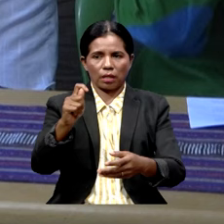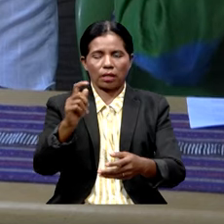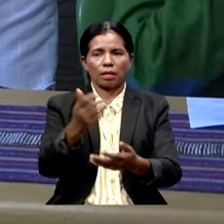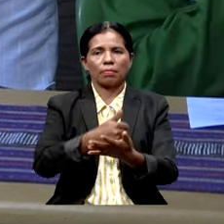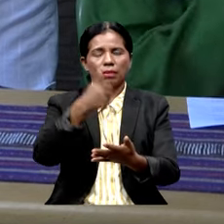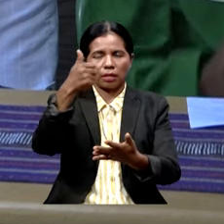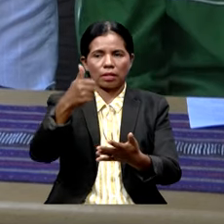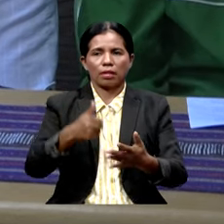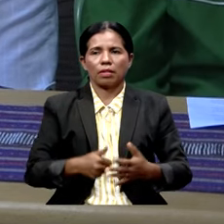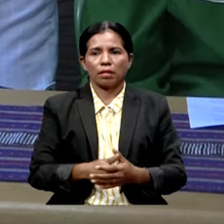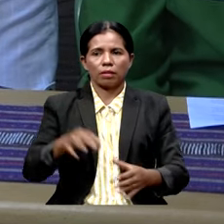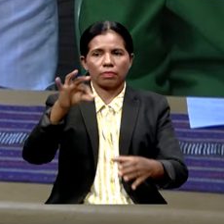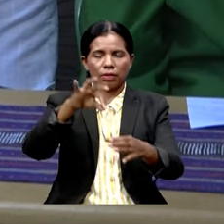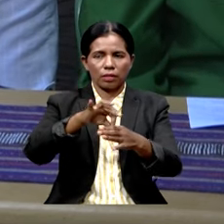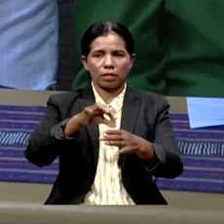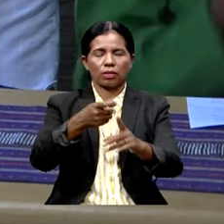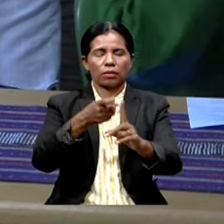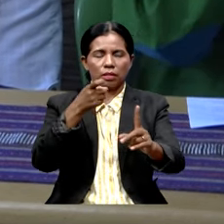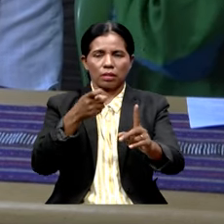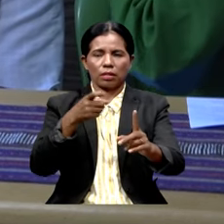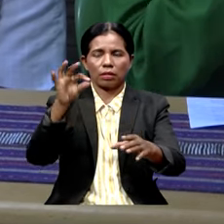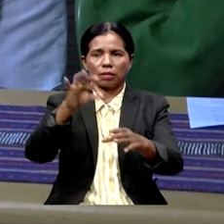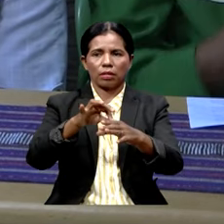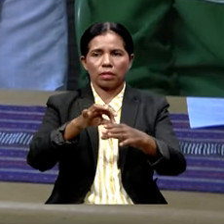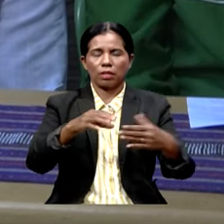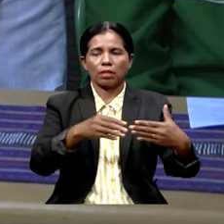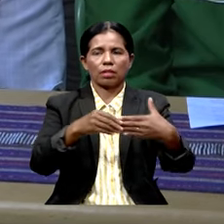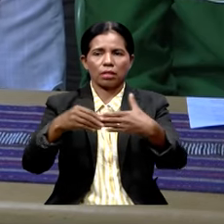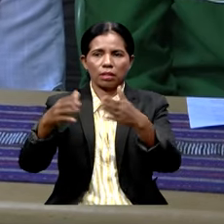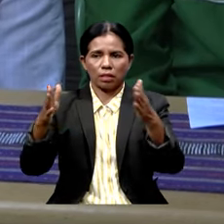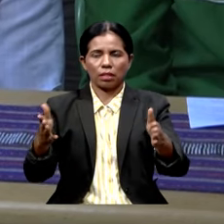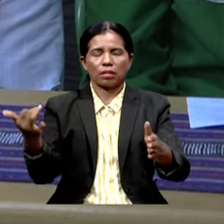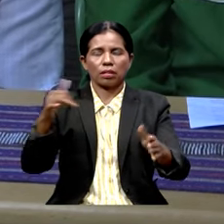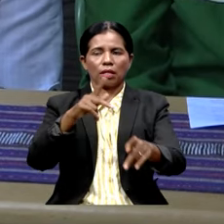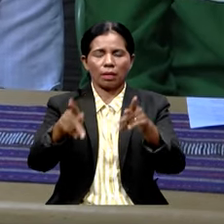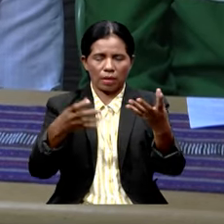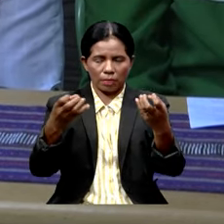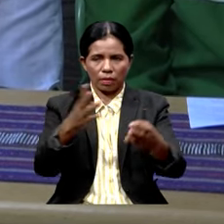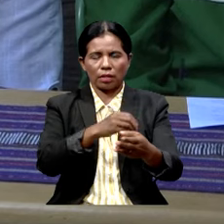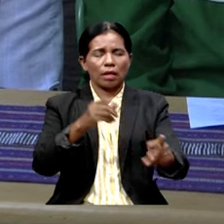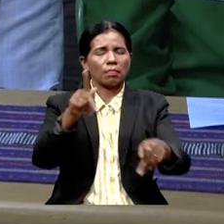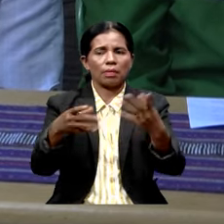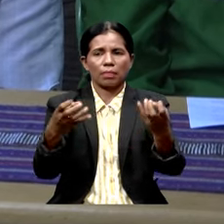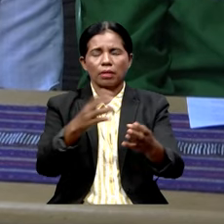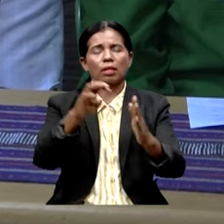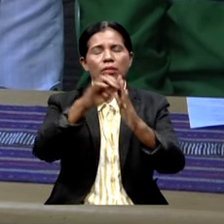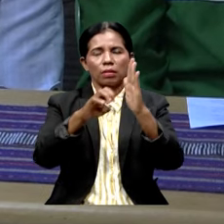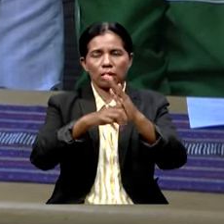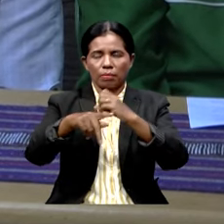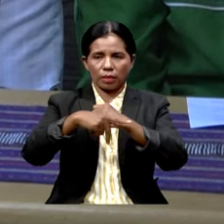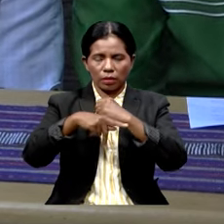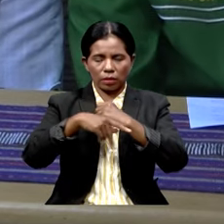es votos ne mai busi coordenador sira simpatizantes militantes sira estrutura partido